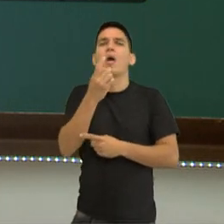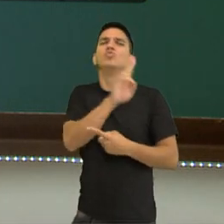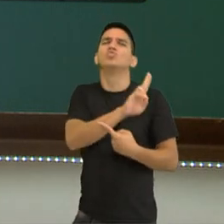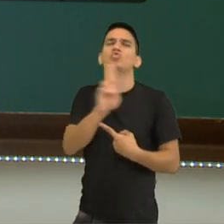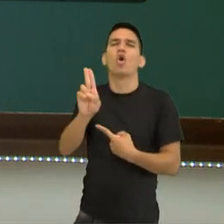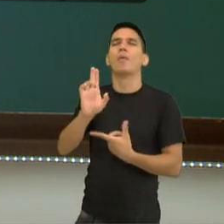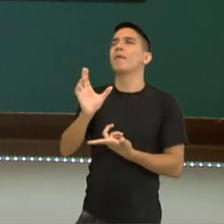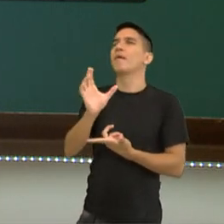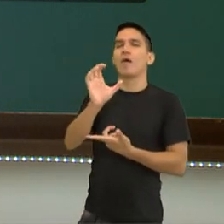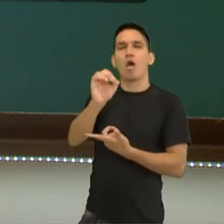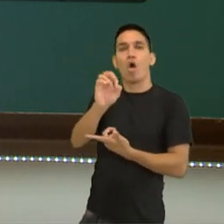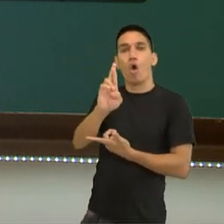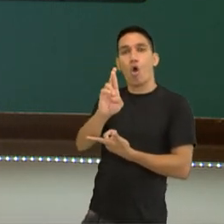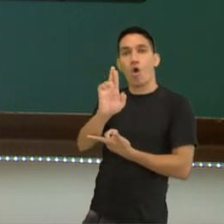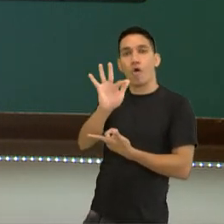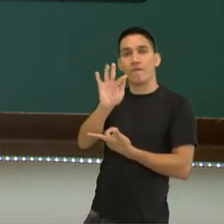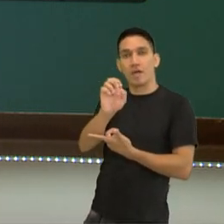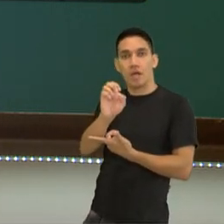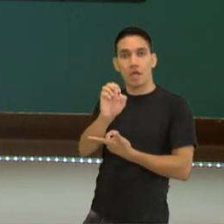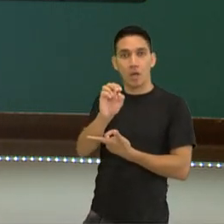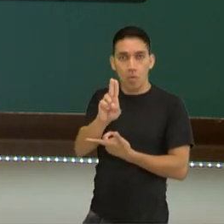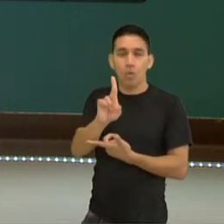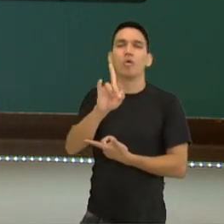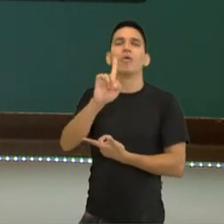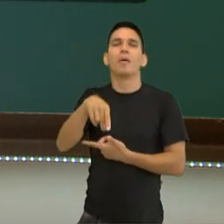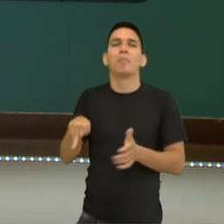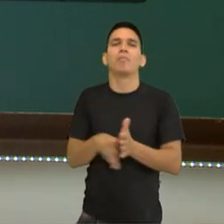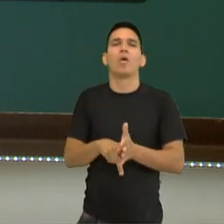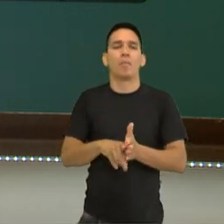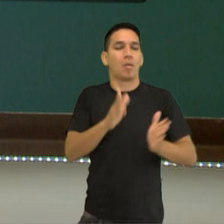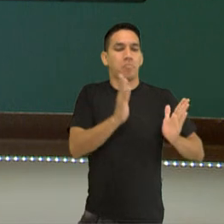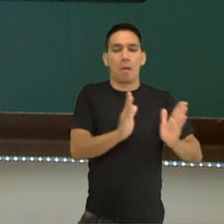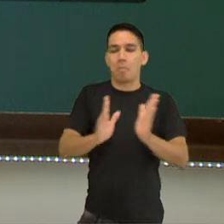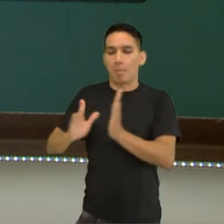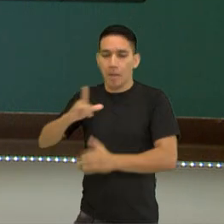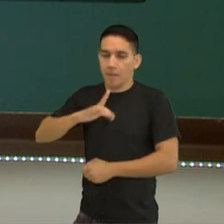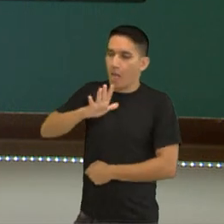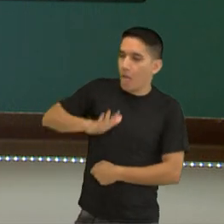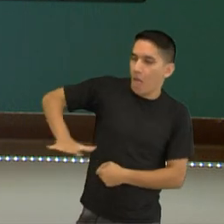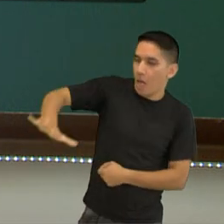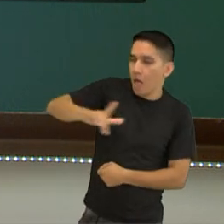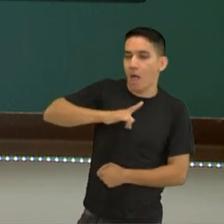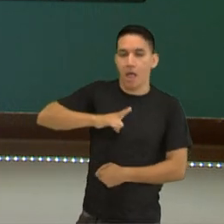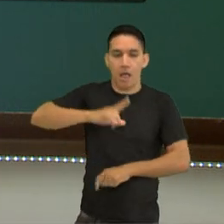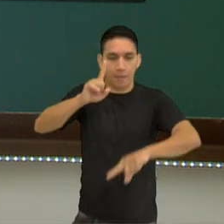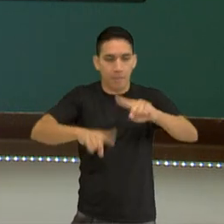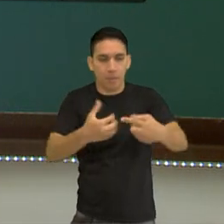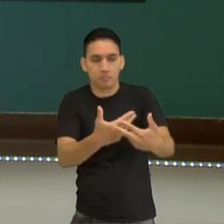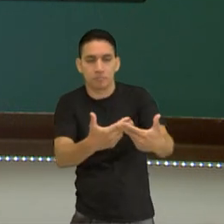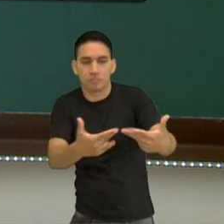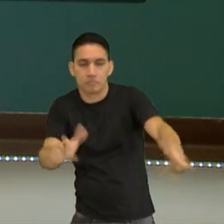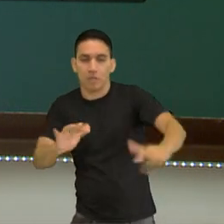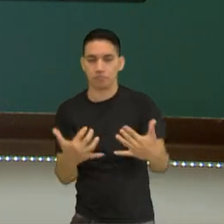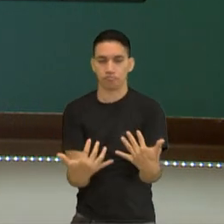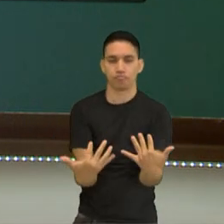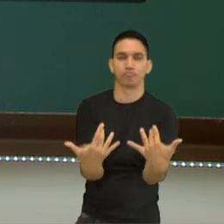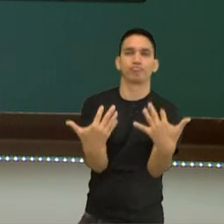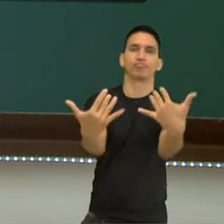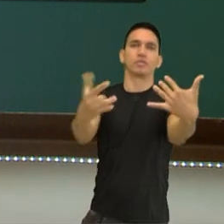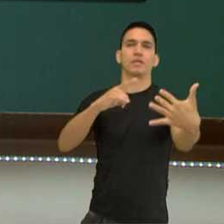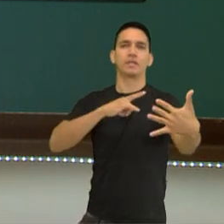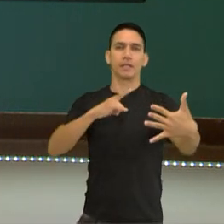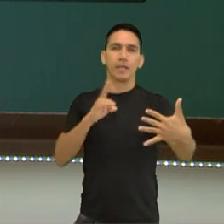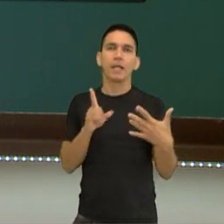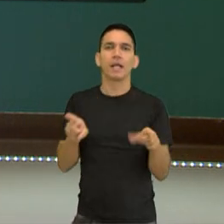primeira grande ópera, que ela tem os atos, ela tem as áreas, ela tem a parte instrumental ou sinfônica, ela